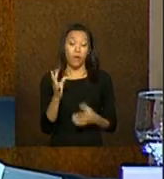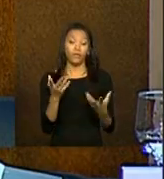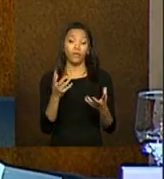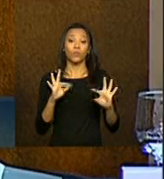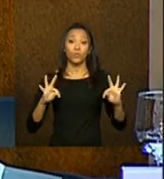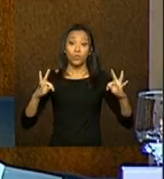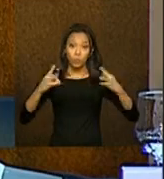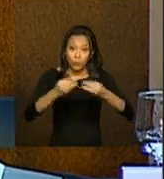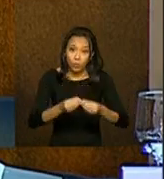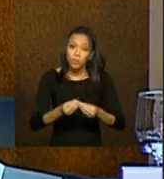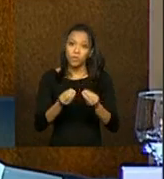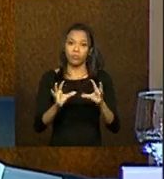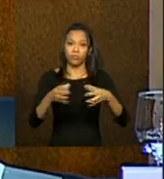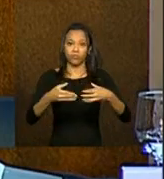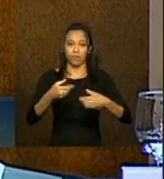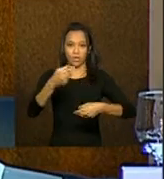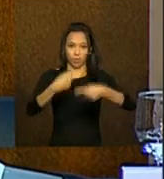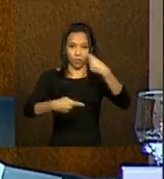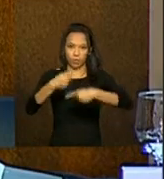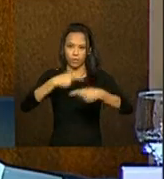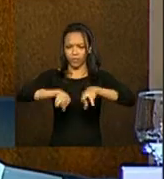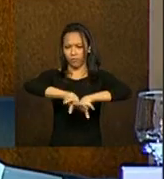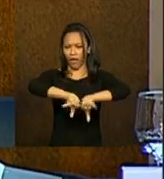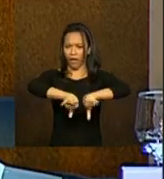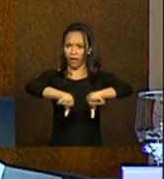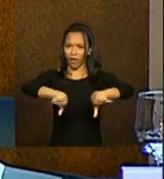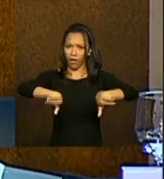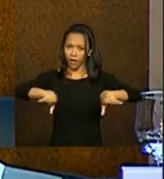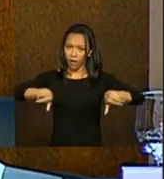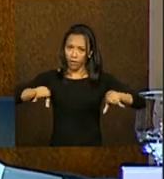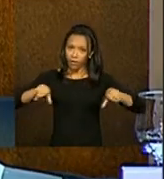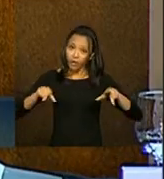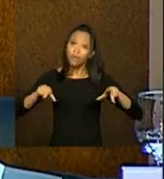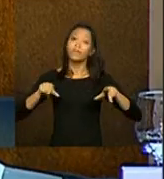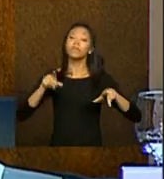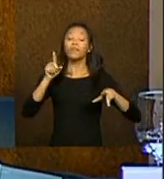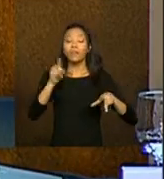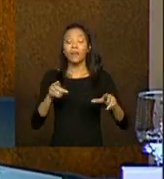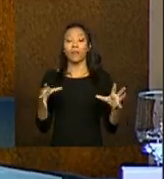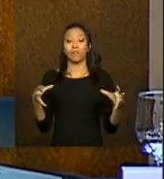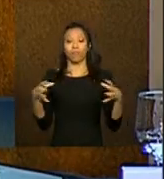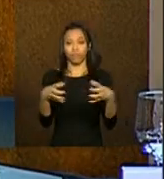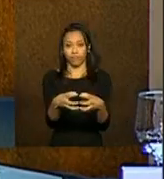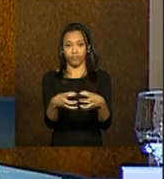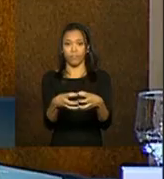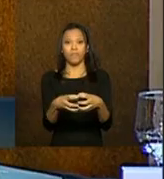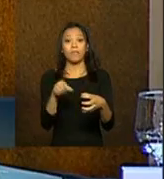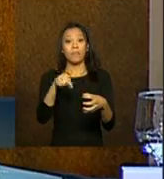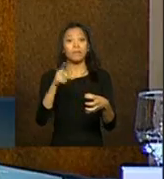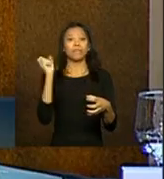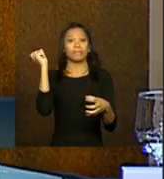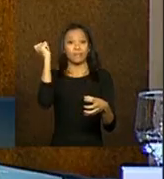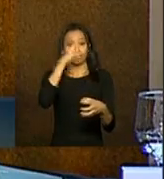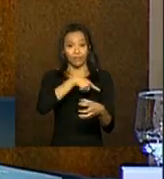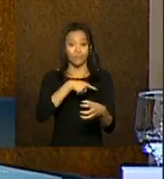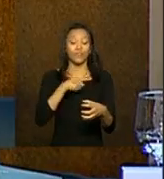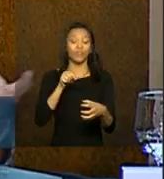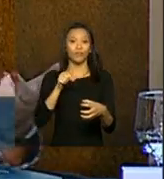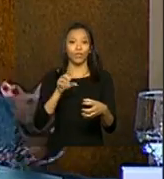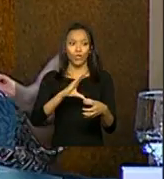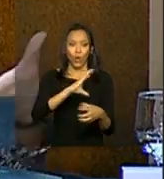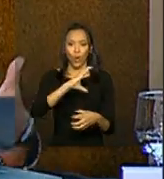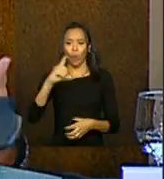levou a priorizar esse conjunto de políticas de caráter transversal e, portanto, mais difícil de ser